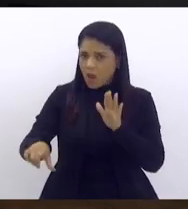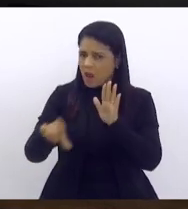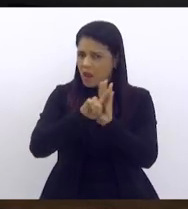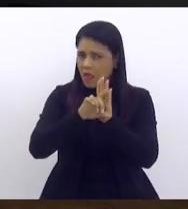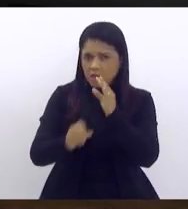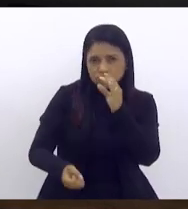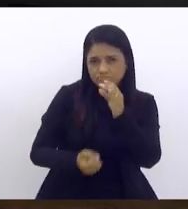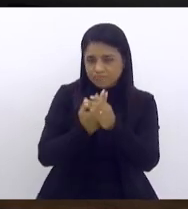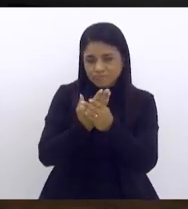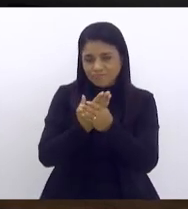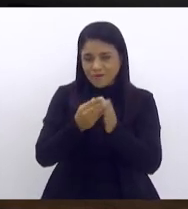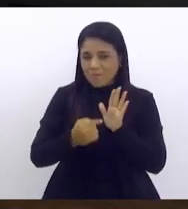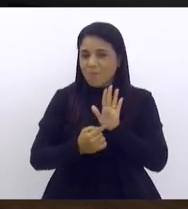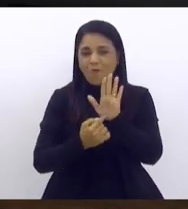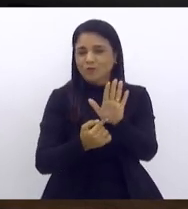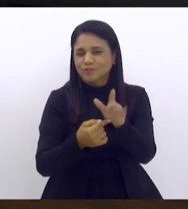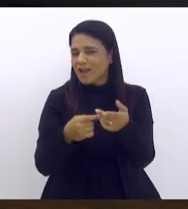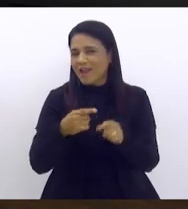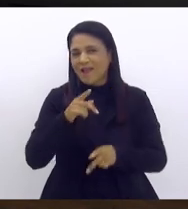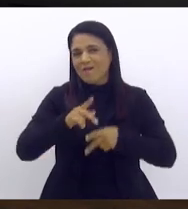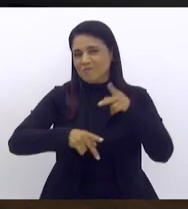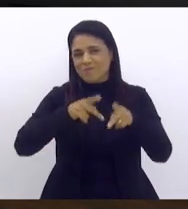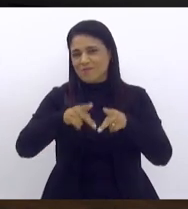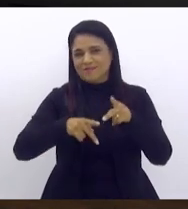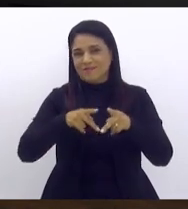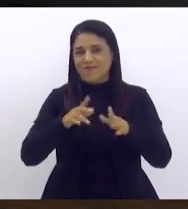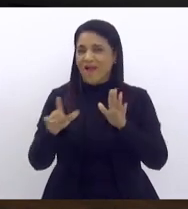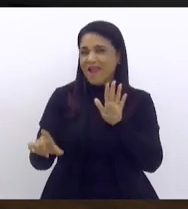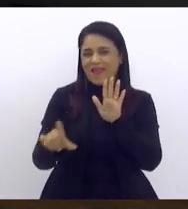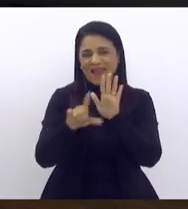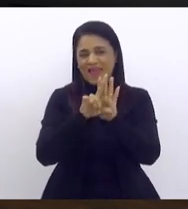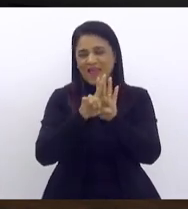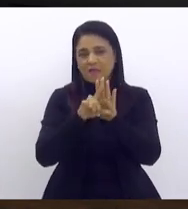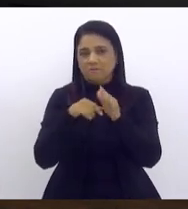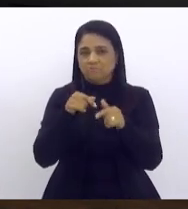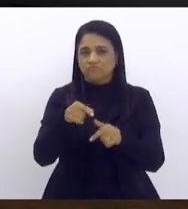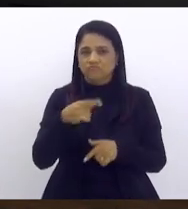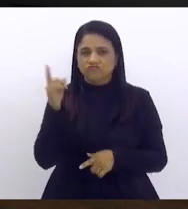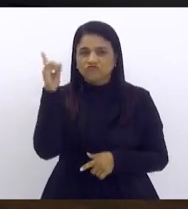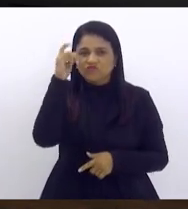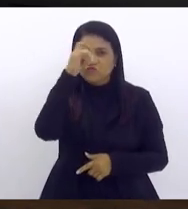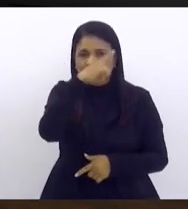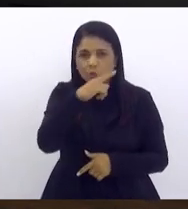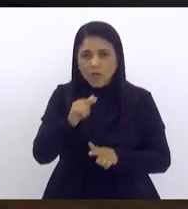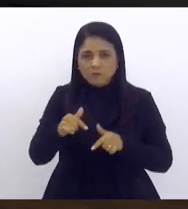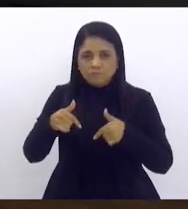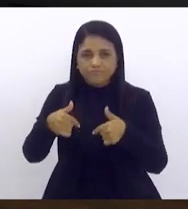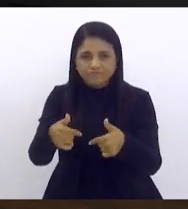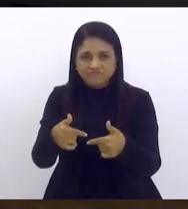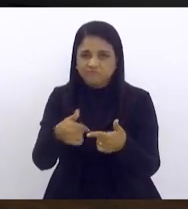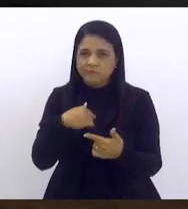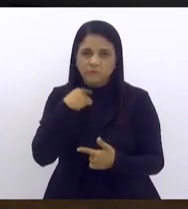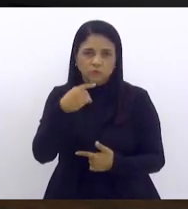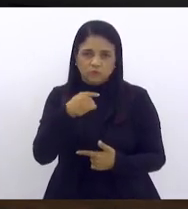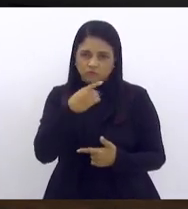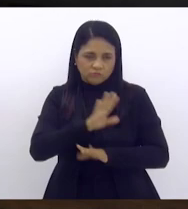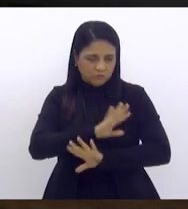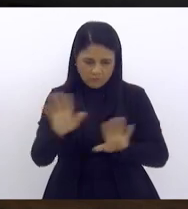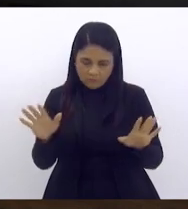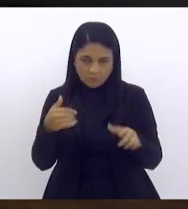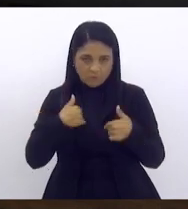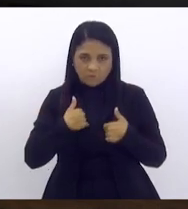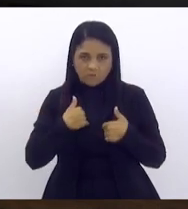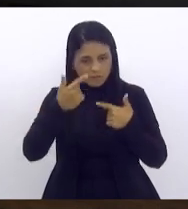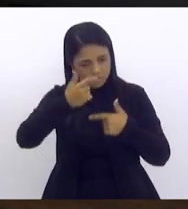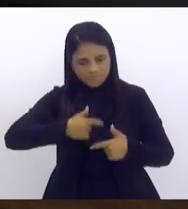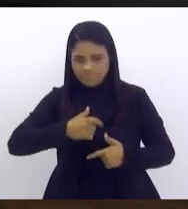para a plateia só para falar que apresentei uma lei que eu sei que ela vai ter dificuldade de ser apresentada. Eu não faço isso,